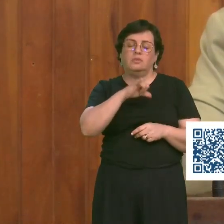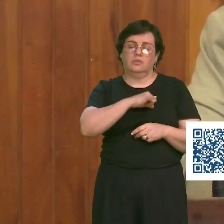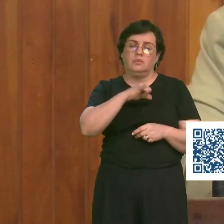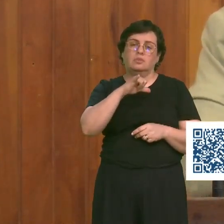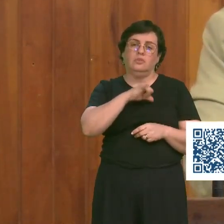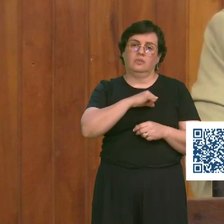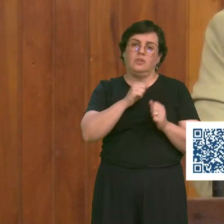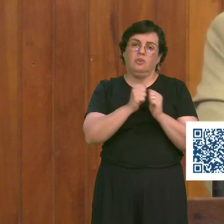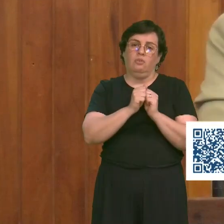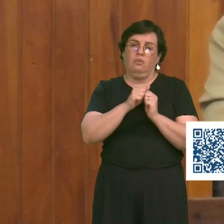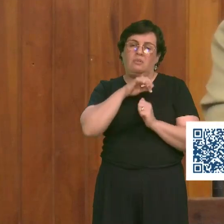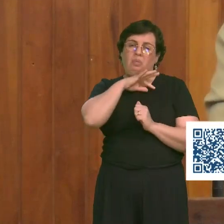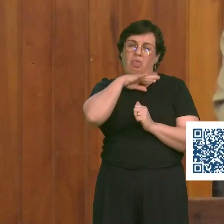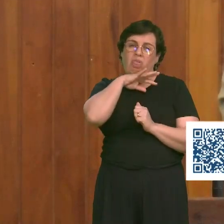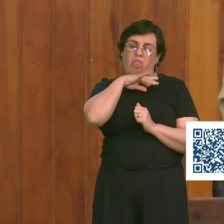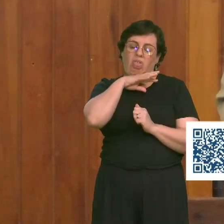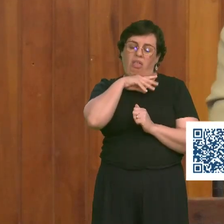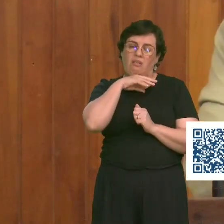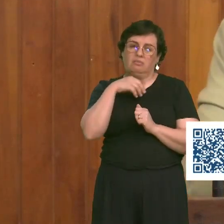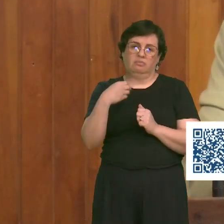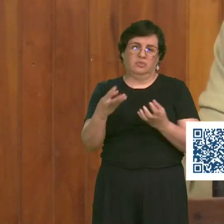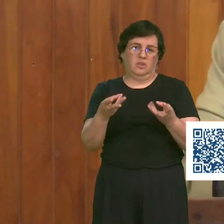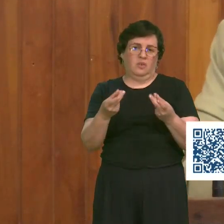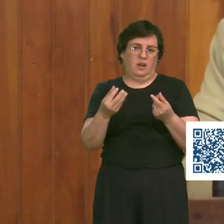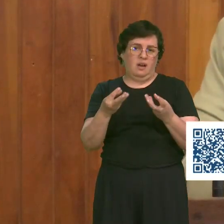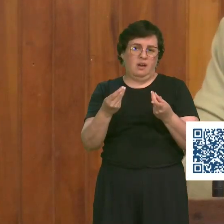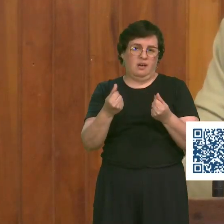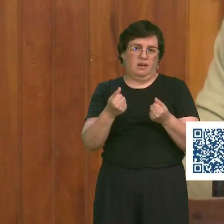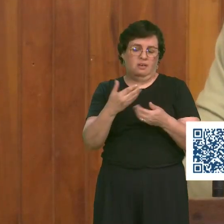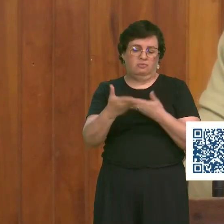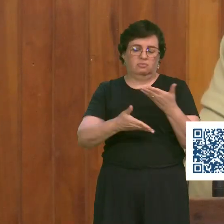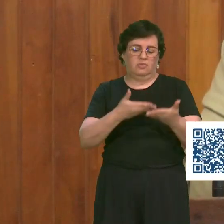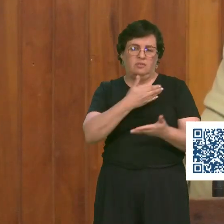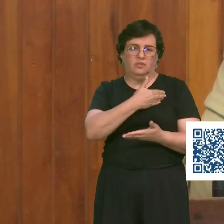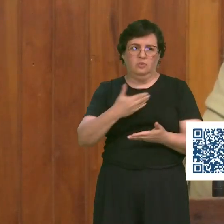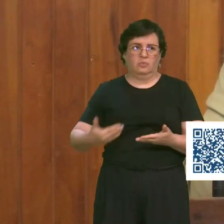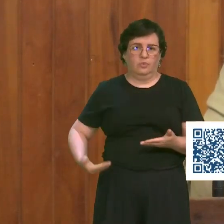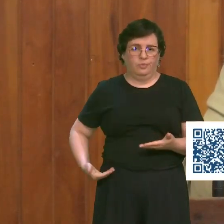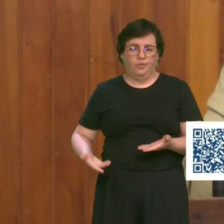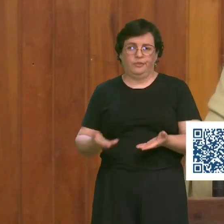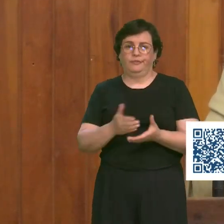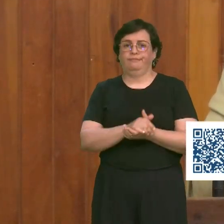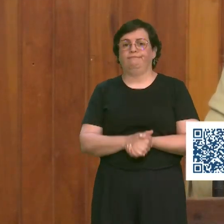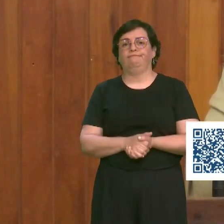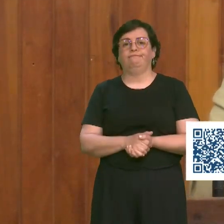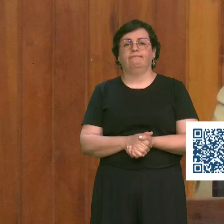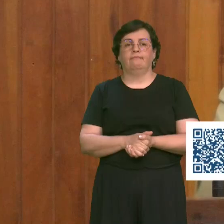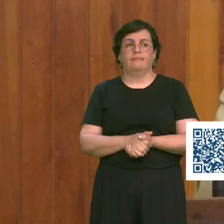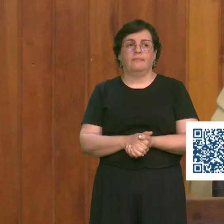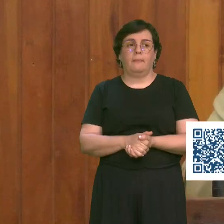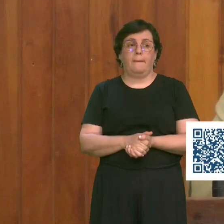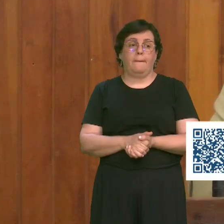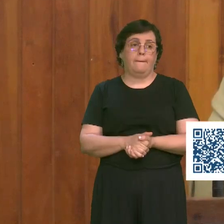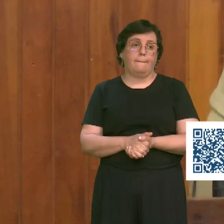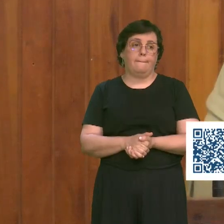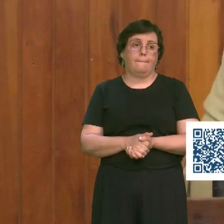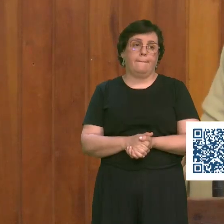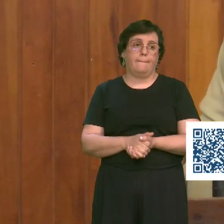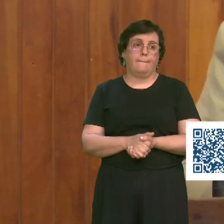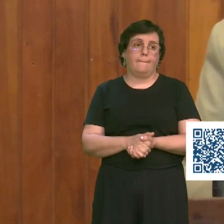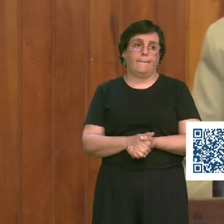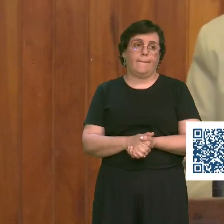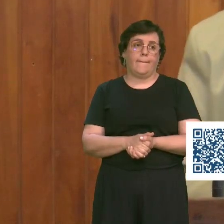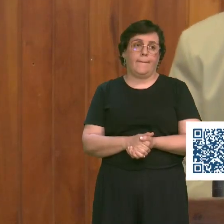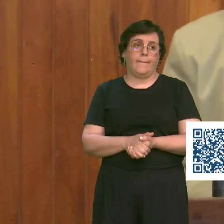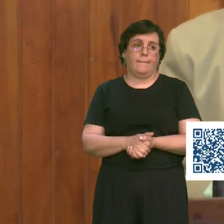com a péssima qualidade do serviço público ofertado pelo município Então essa